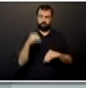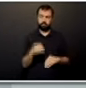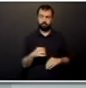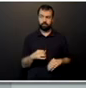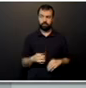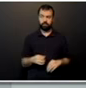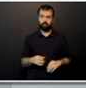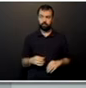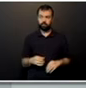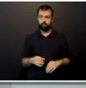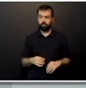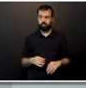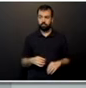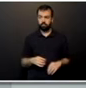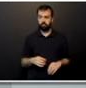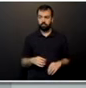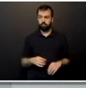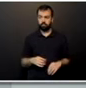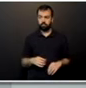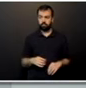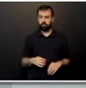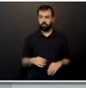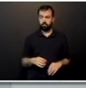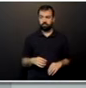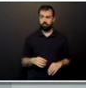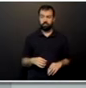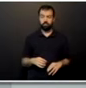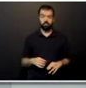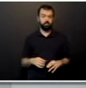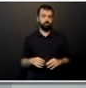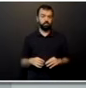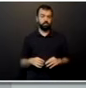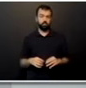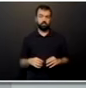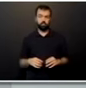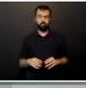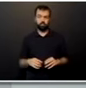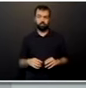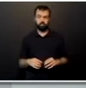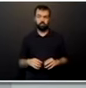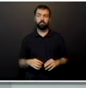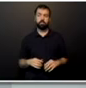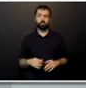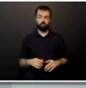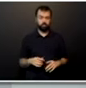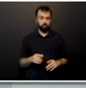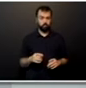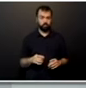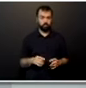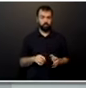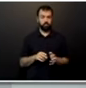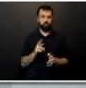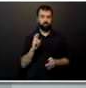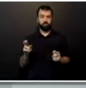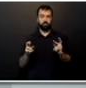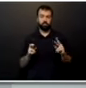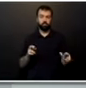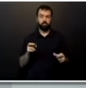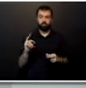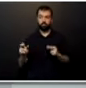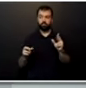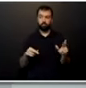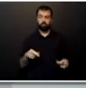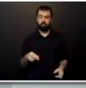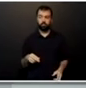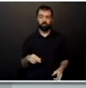de jogadores com menos de 25 anos de idade aí eu tenho as alternativas qual seria a